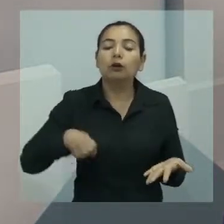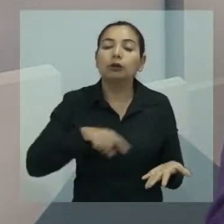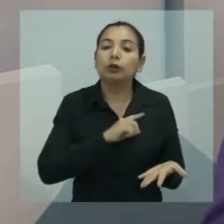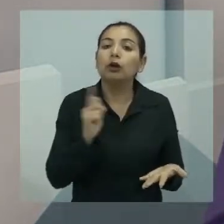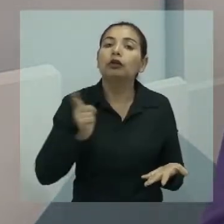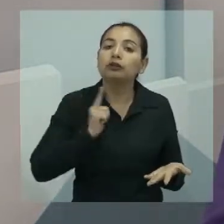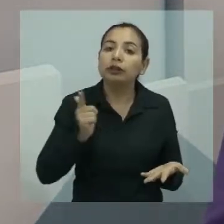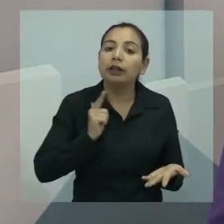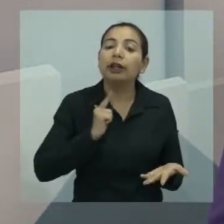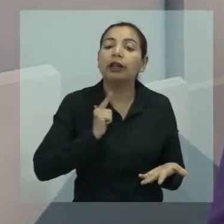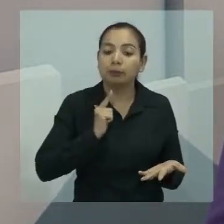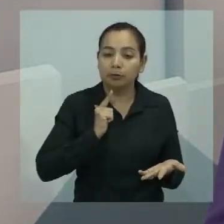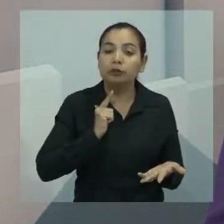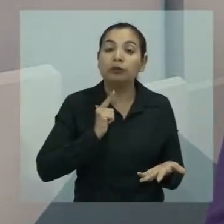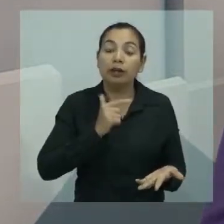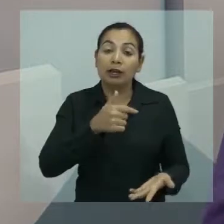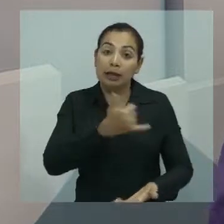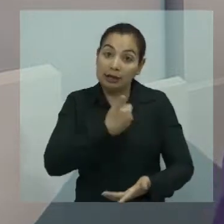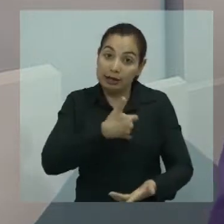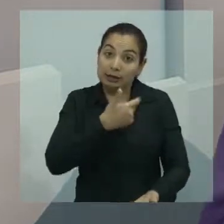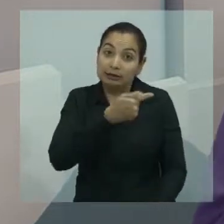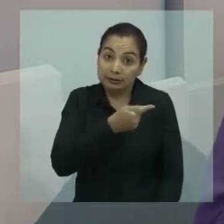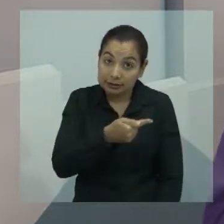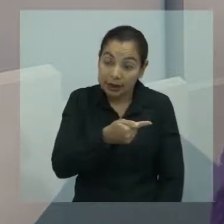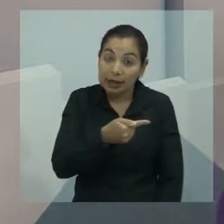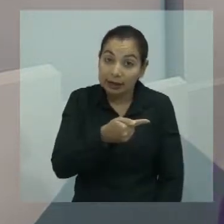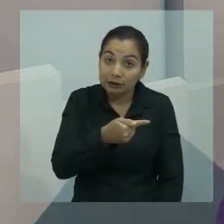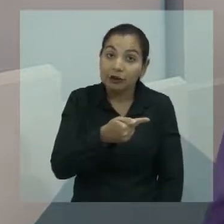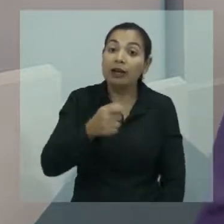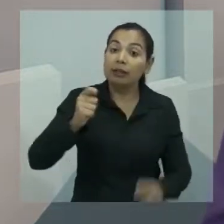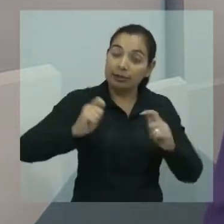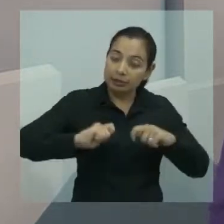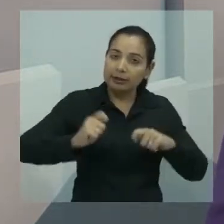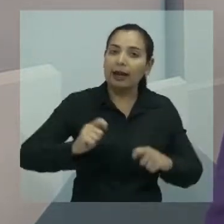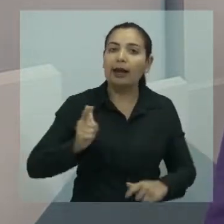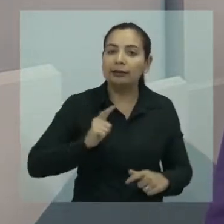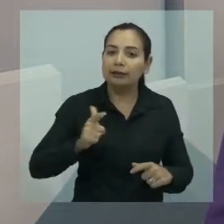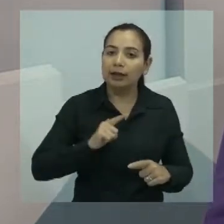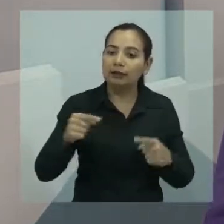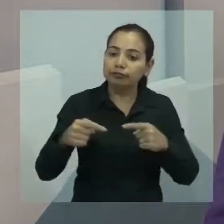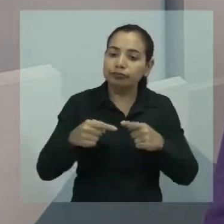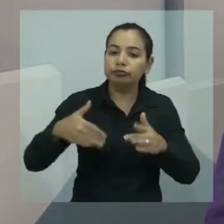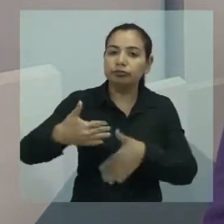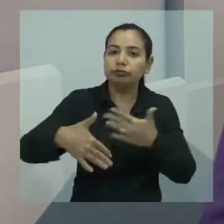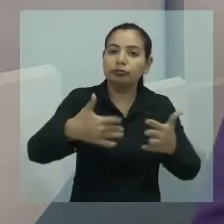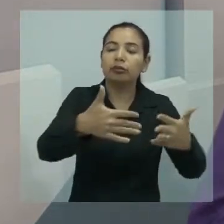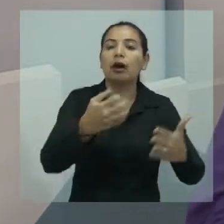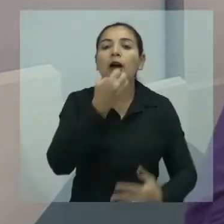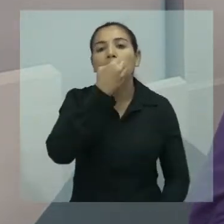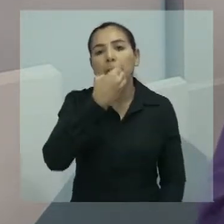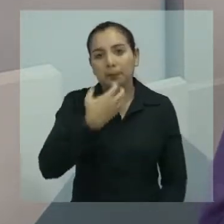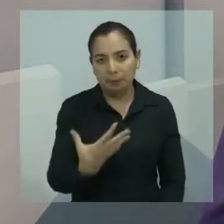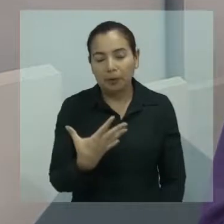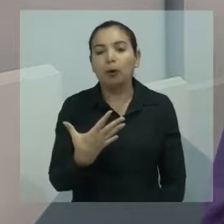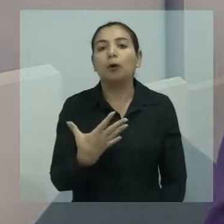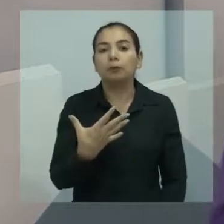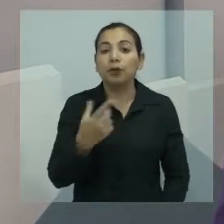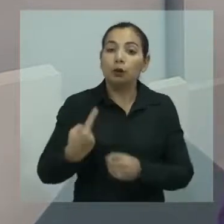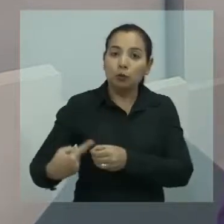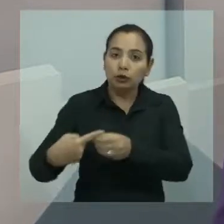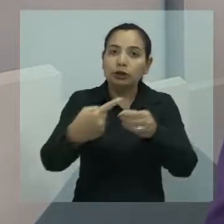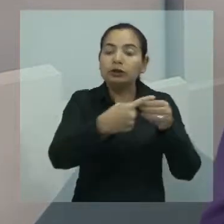de qualidade educacional se a criança não aprende ali na idade certa. Então, a gente colocou os 7 anos como uma idade